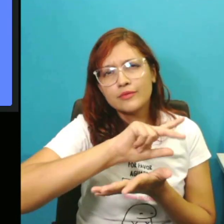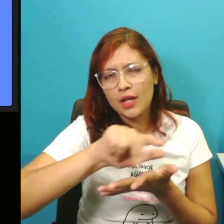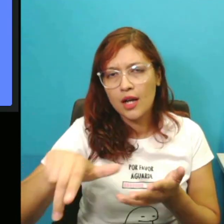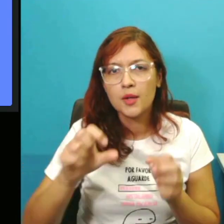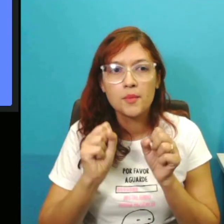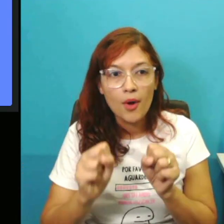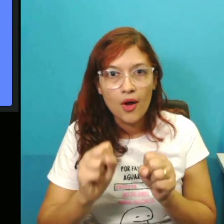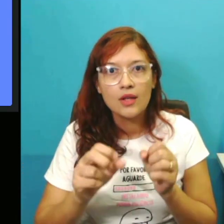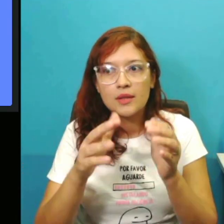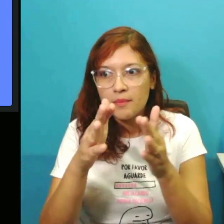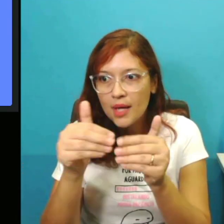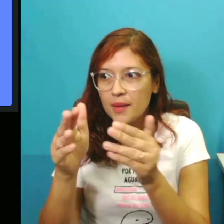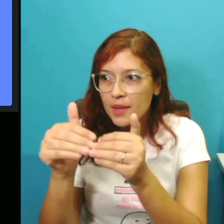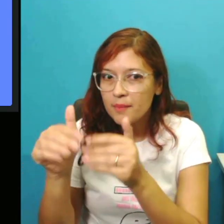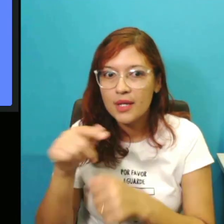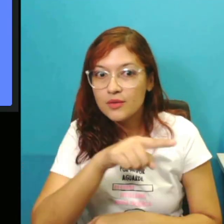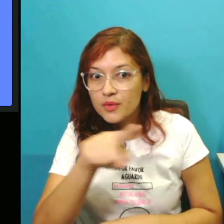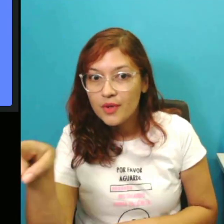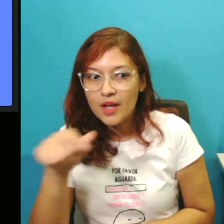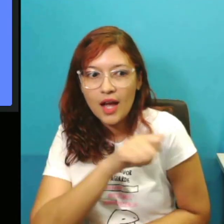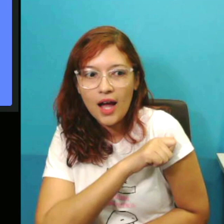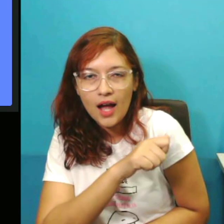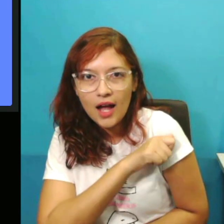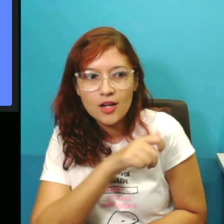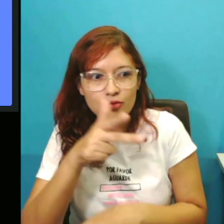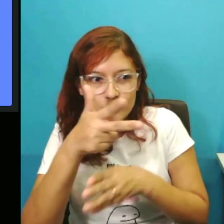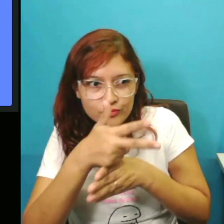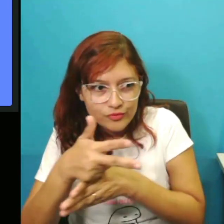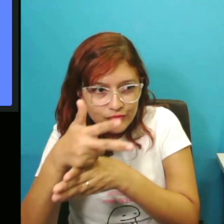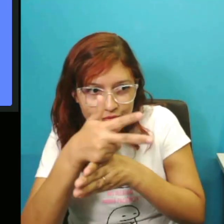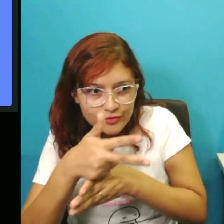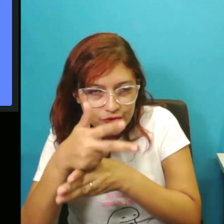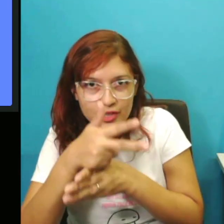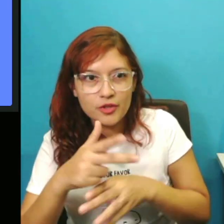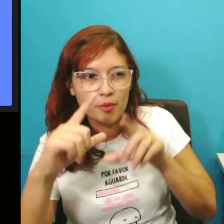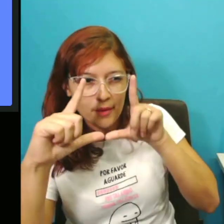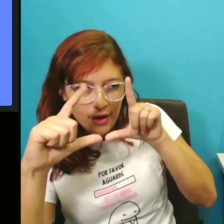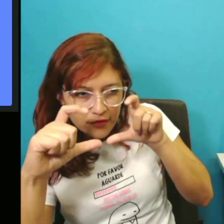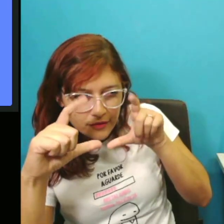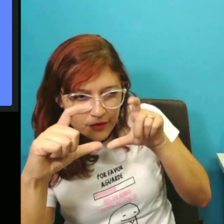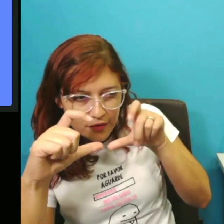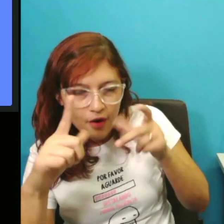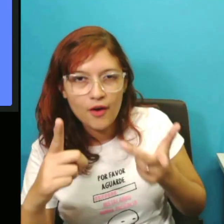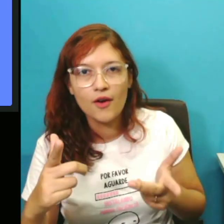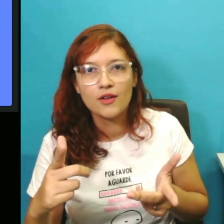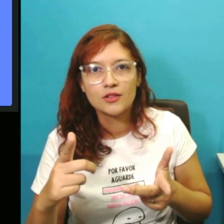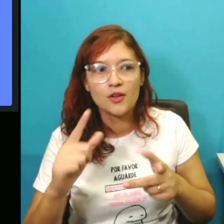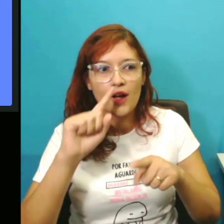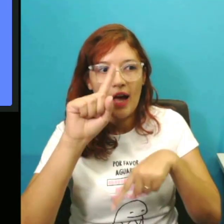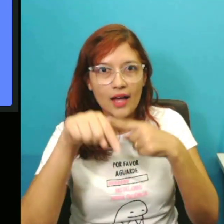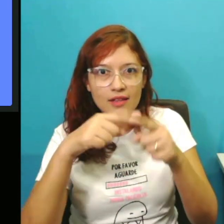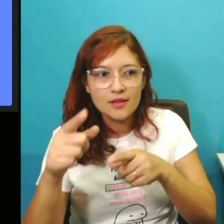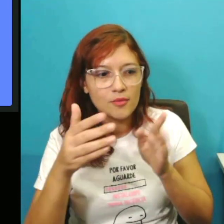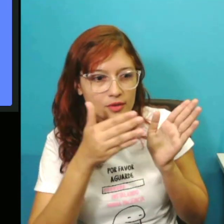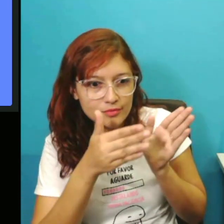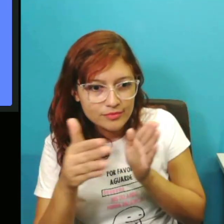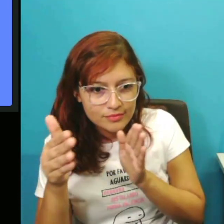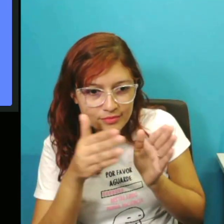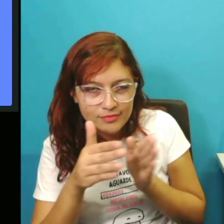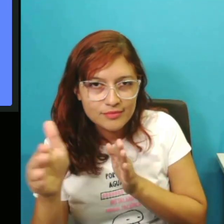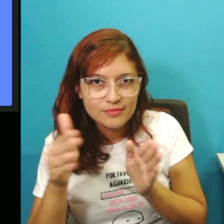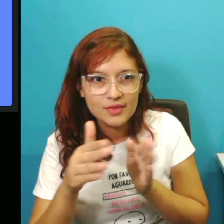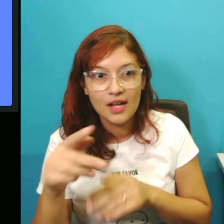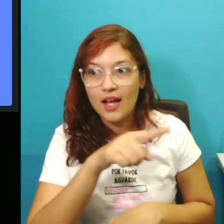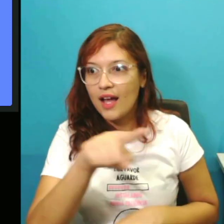Então, todos os experimentos de todas as aulas pode solicitar que os alunos filmem, tirem